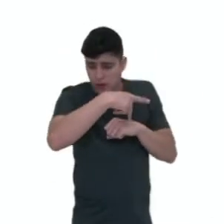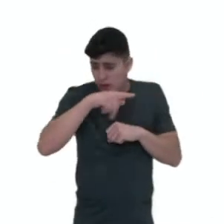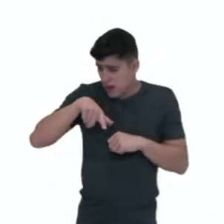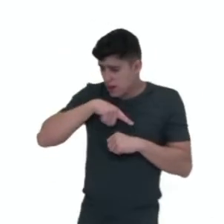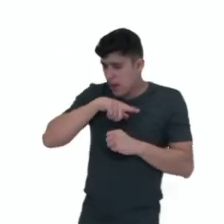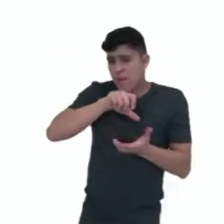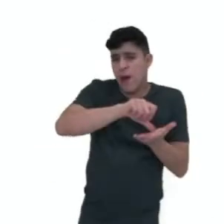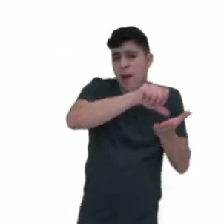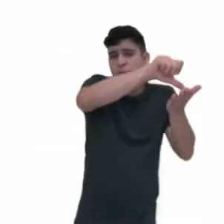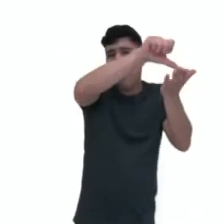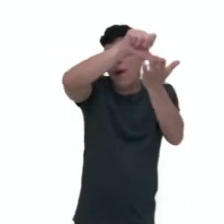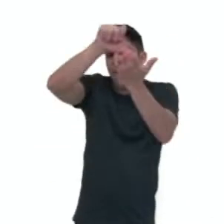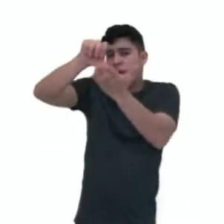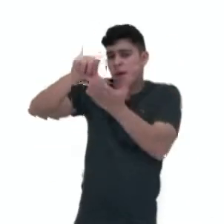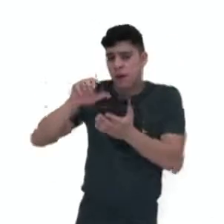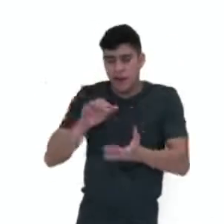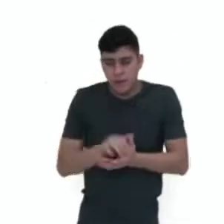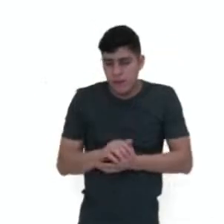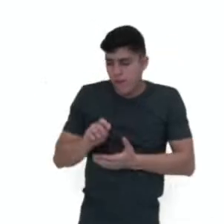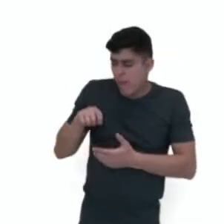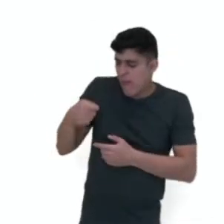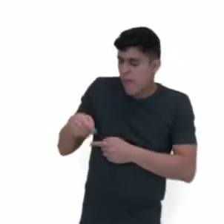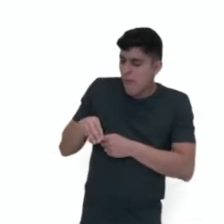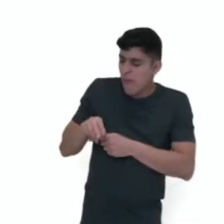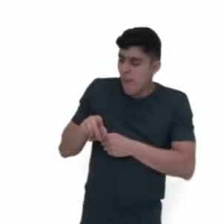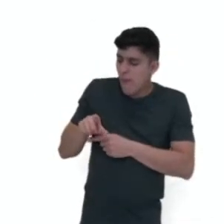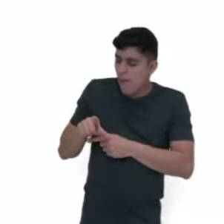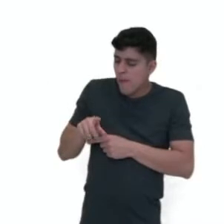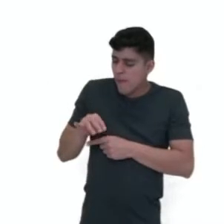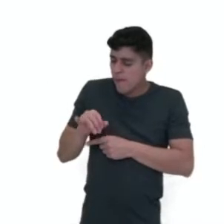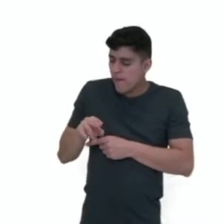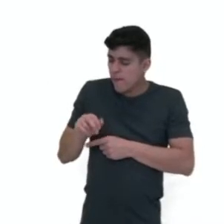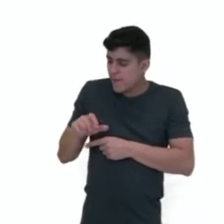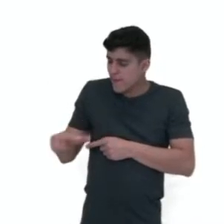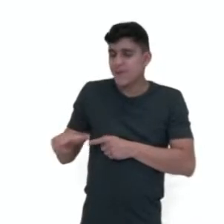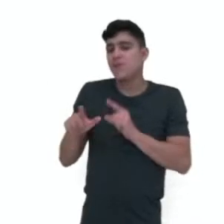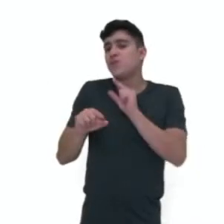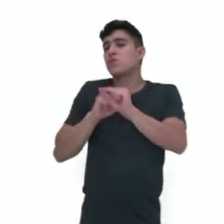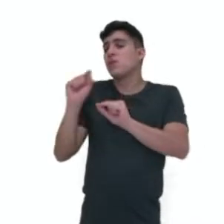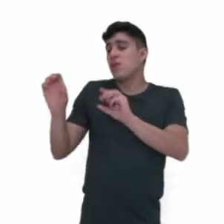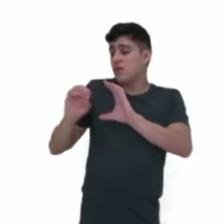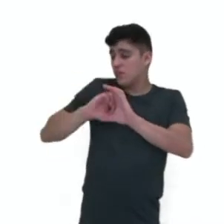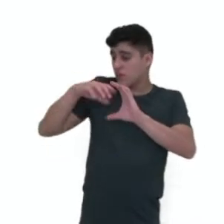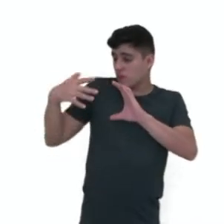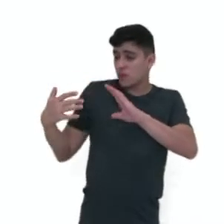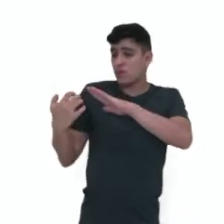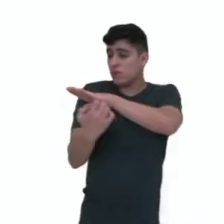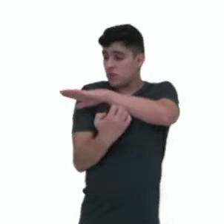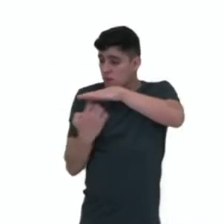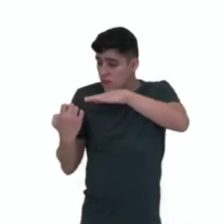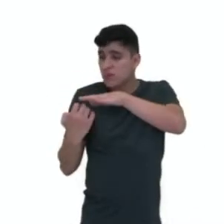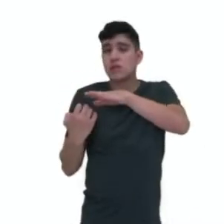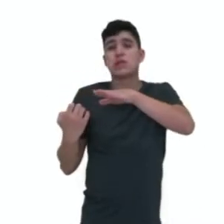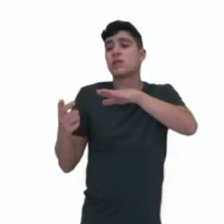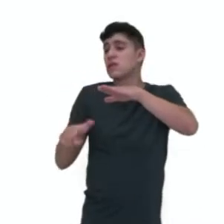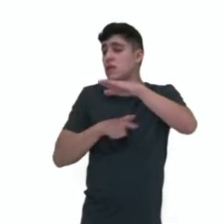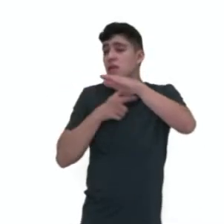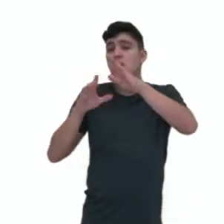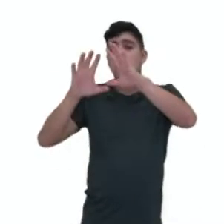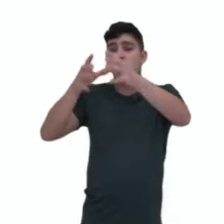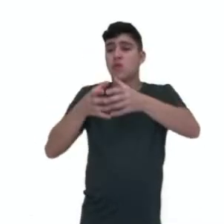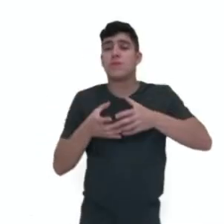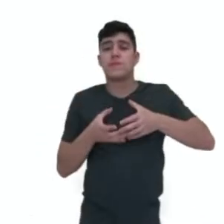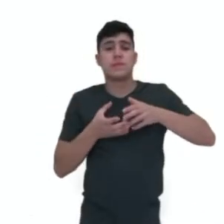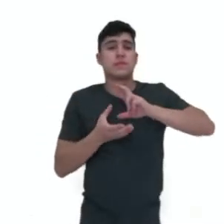filiais em outros países. O termo multinacionais é utilizado para caracterizar empresas formadas por diferentes grupos